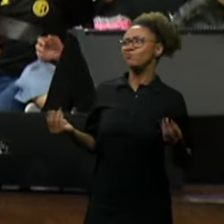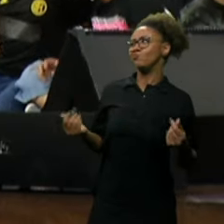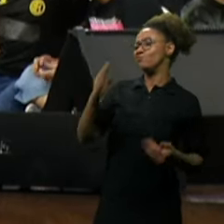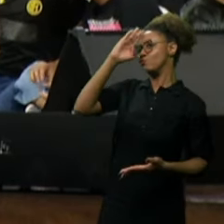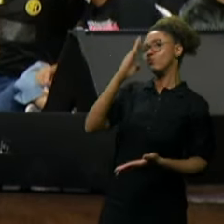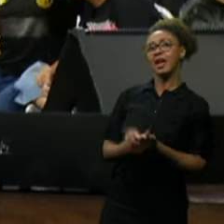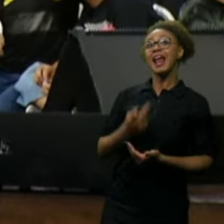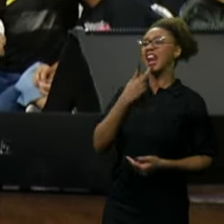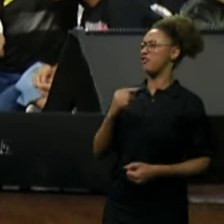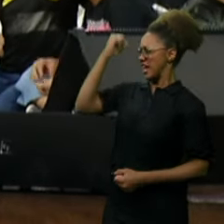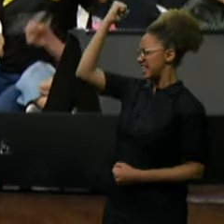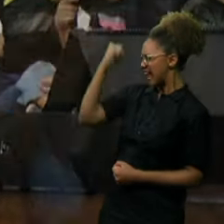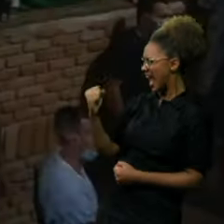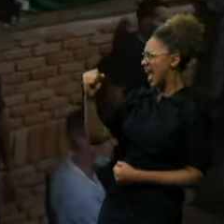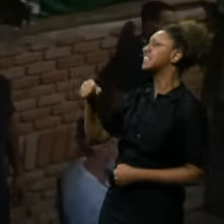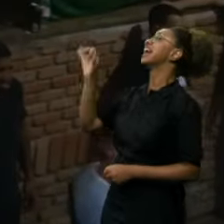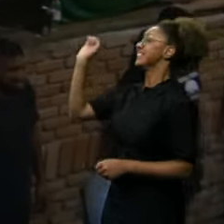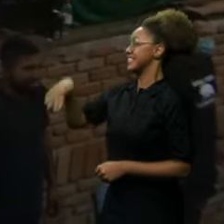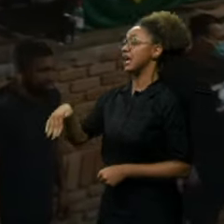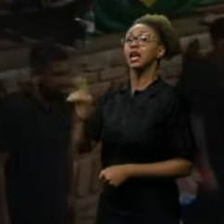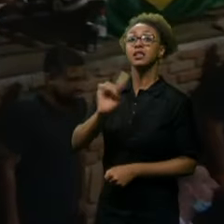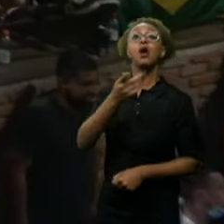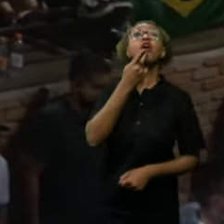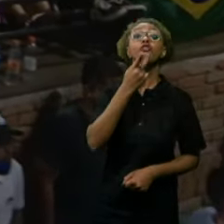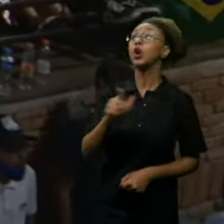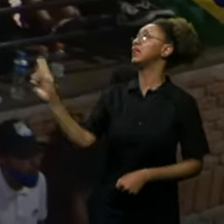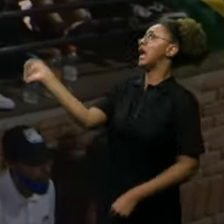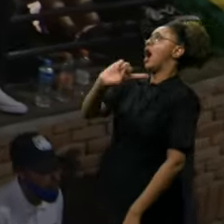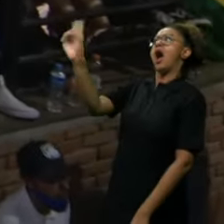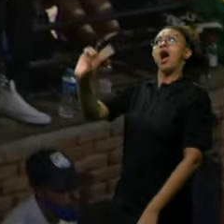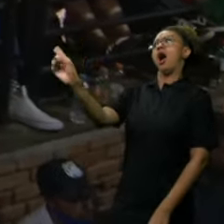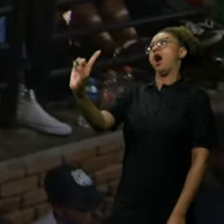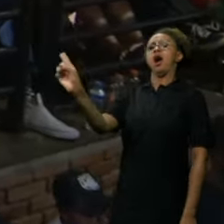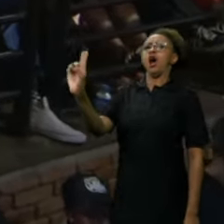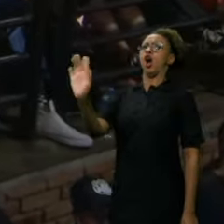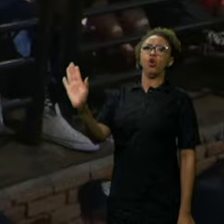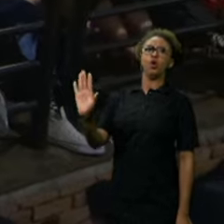foi sim não foi essa a palavra dela foi não